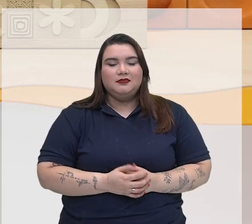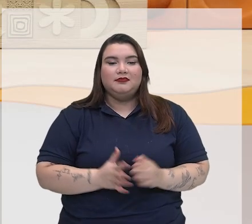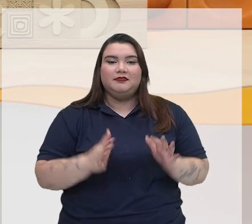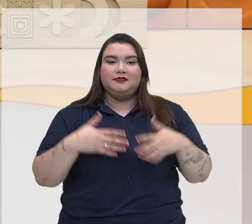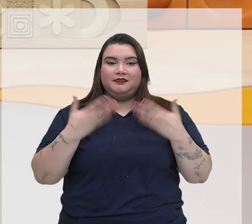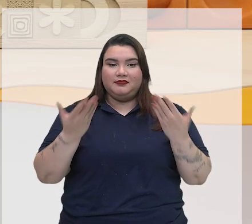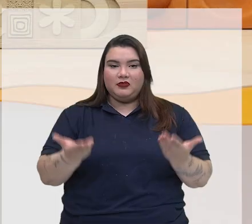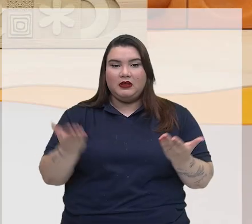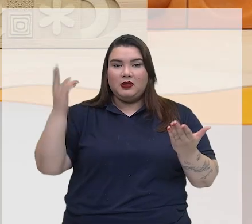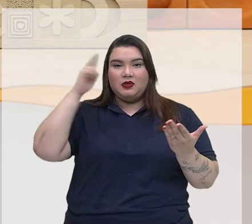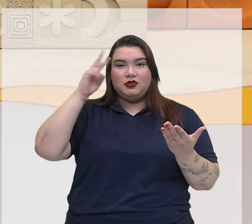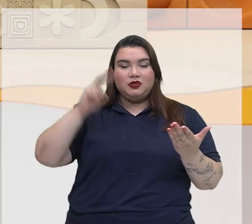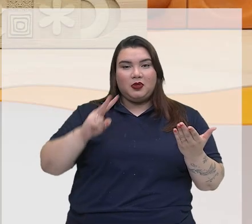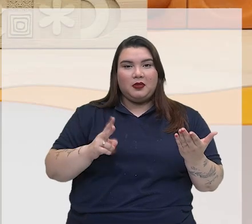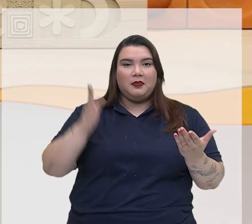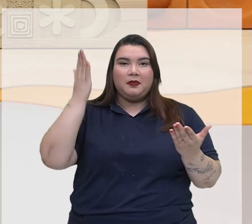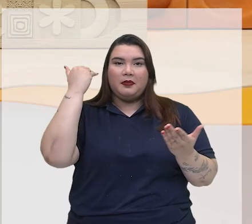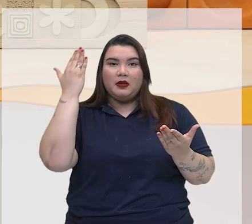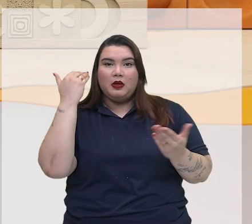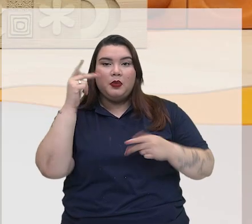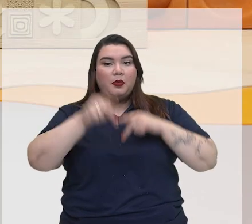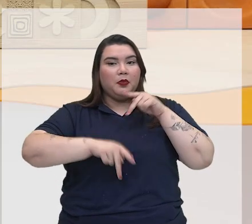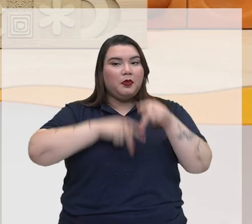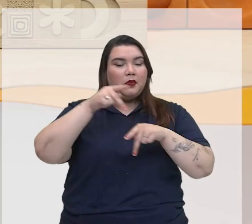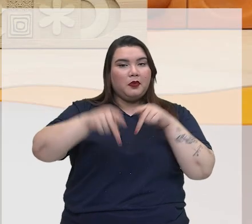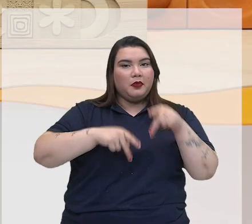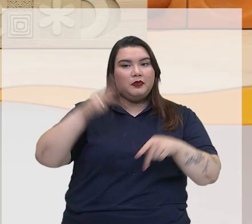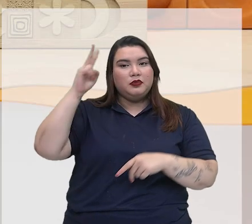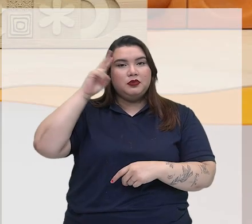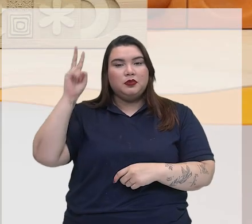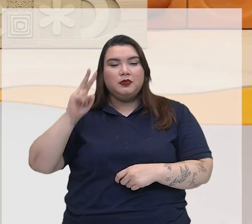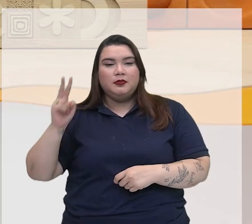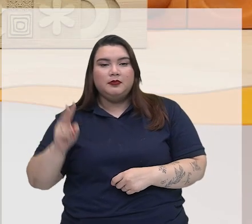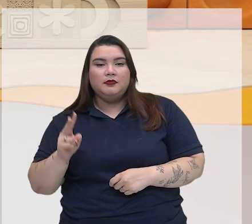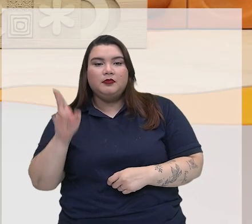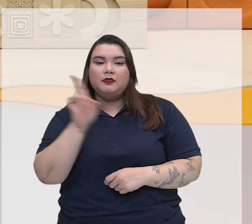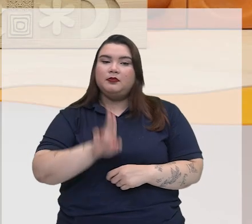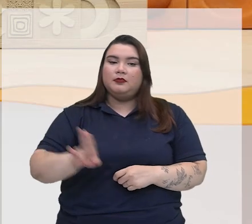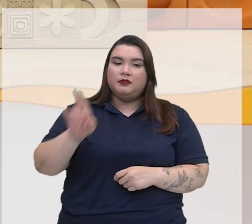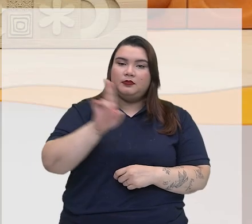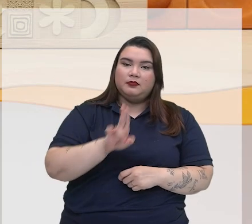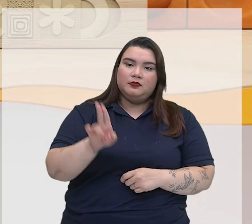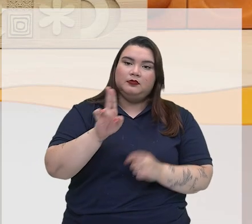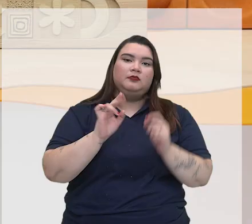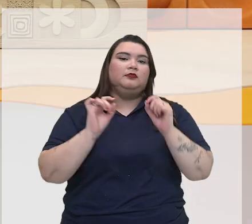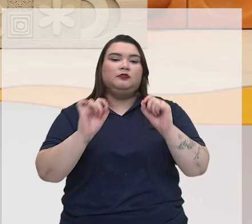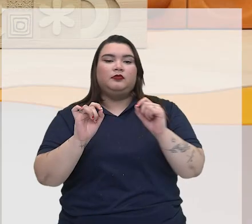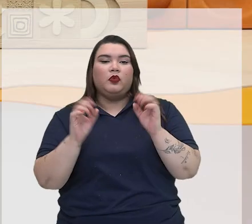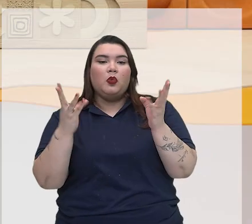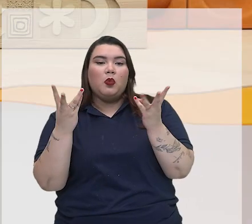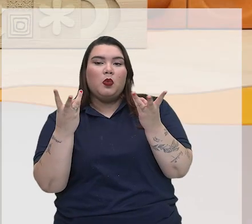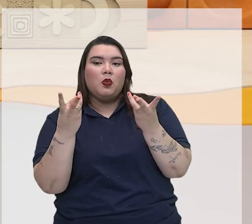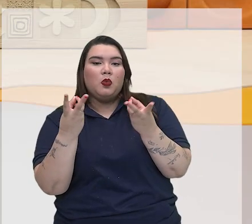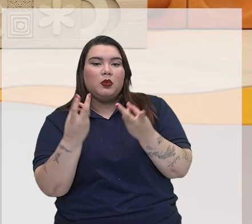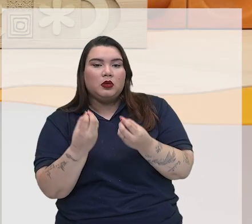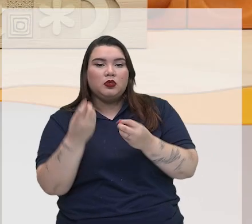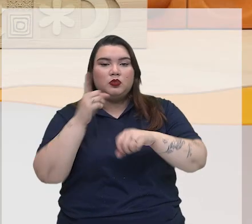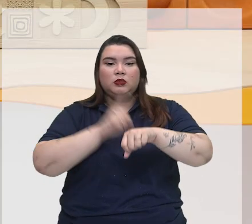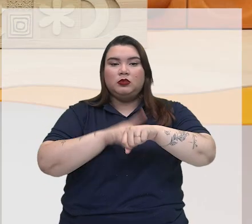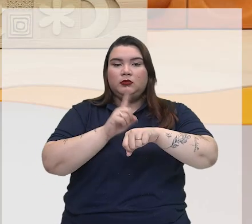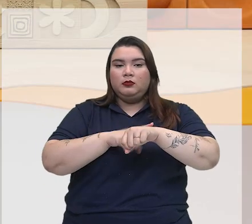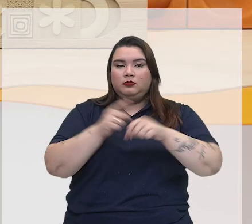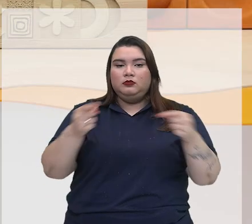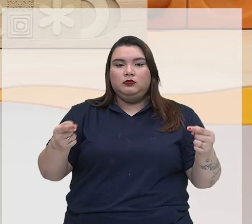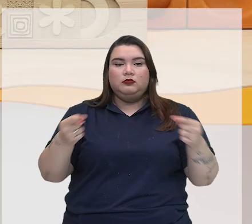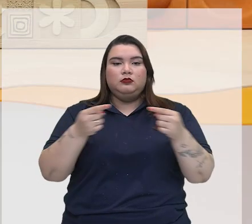E na antiguidade, os povos antigos, eles utilizavam a contagem do tempo